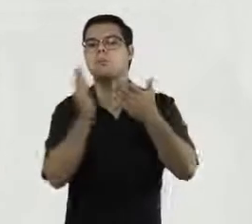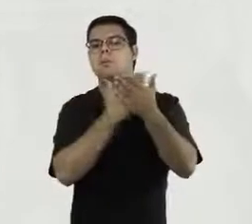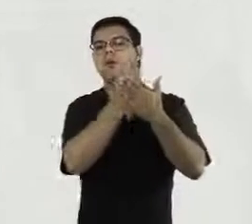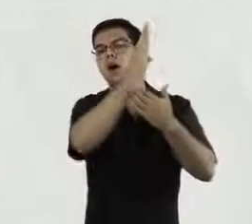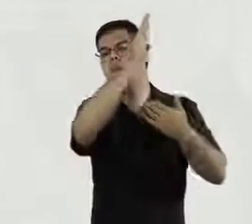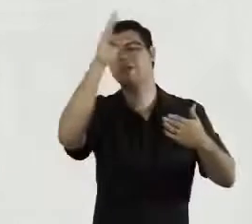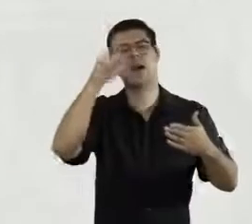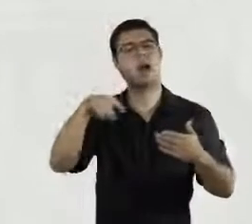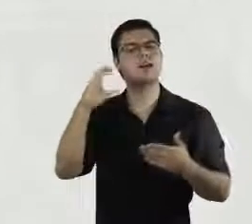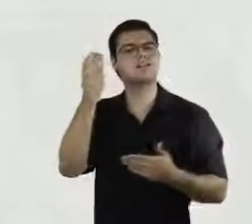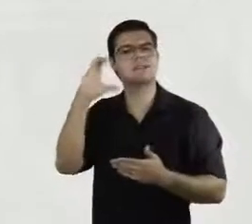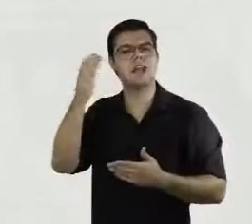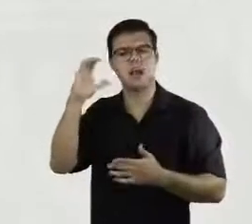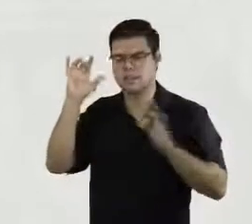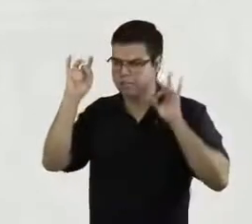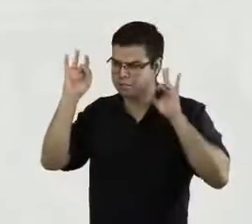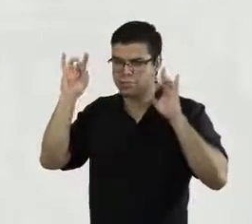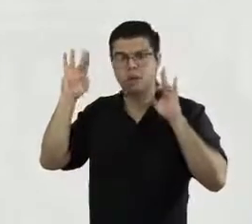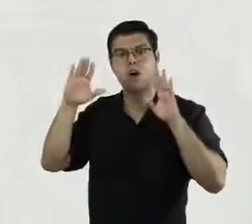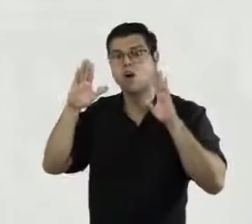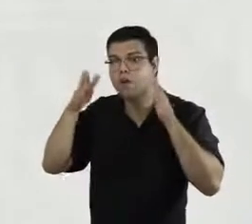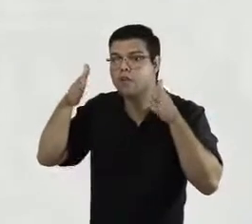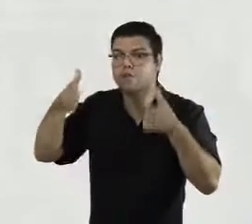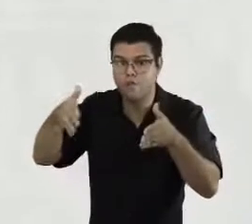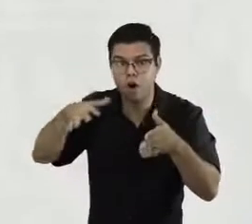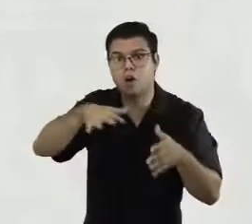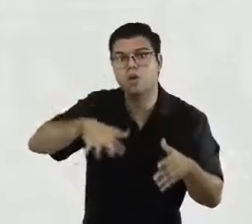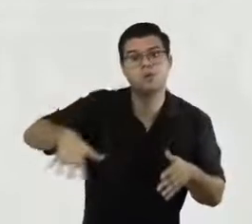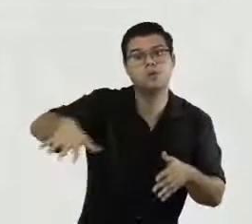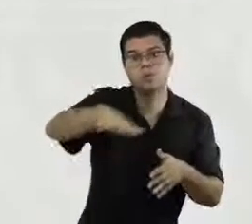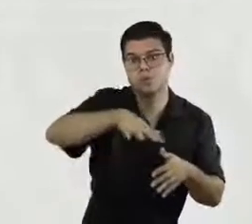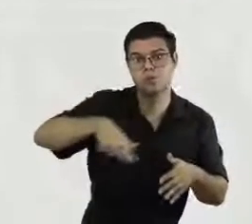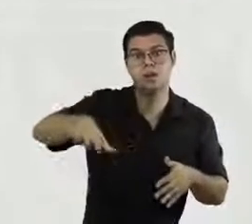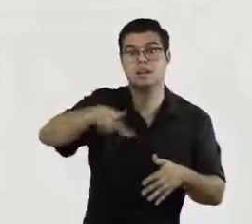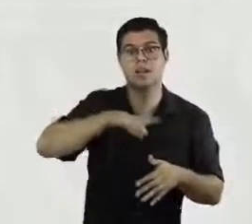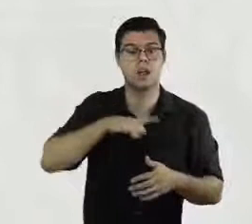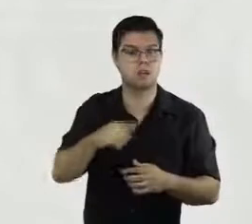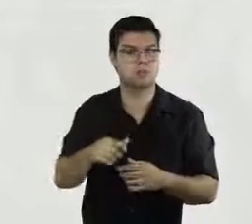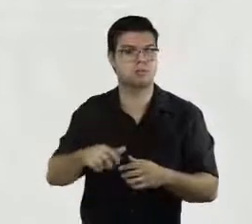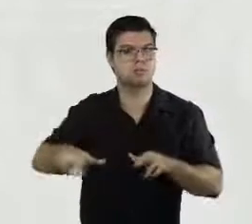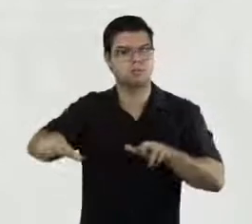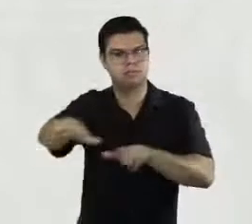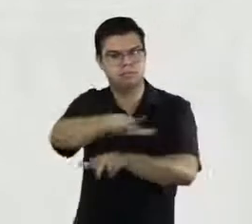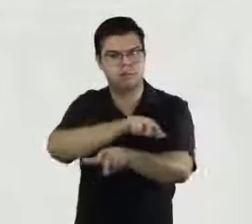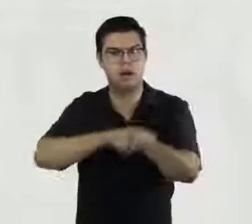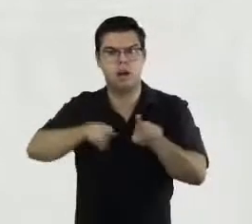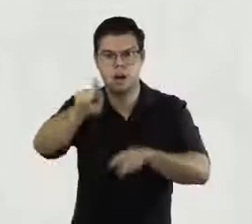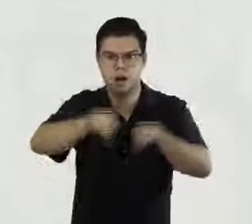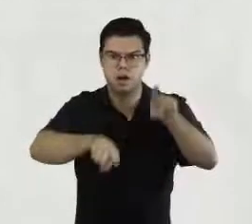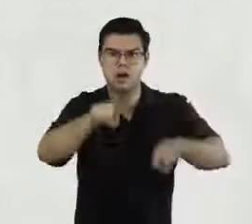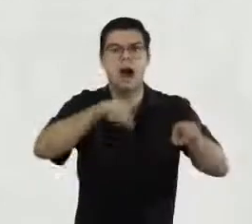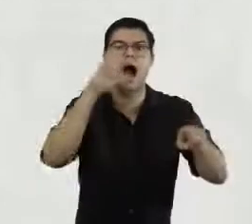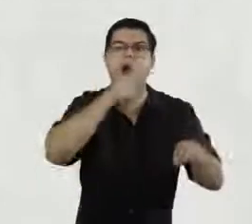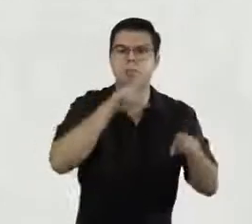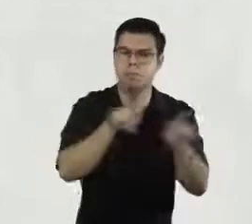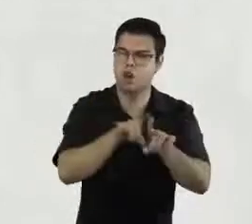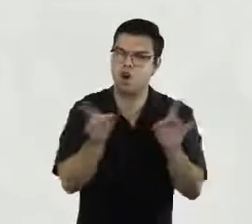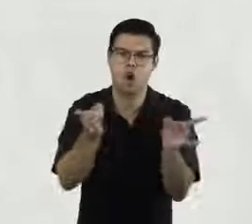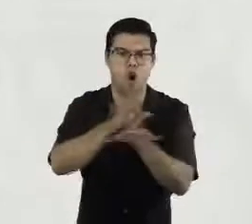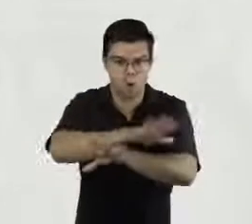da ciência do livro que trata dos repertórios que fornecem os meios para obter, de forma mais rápida e completa